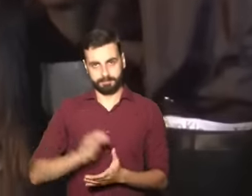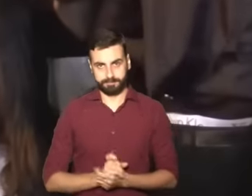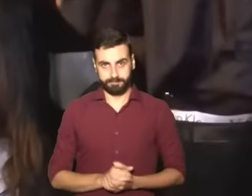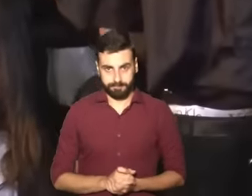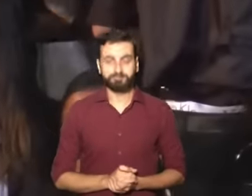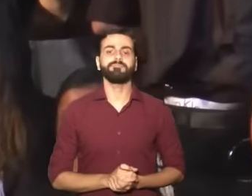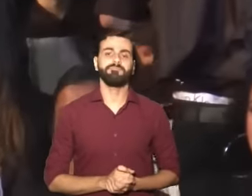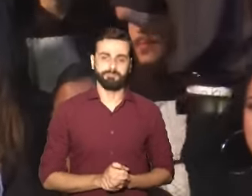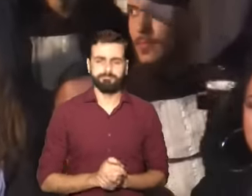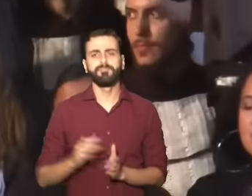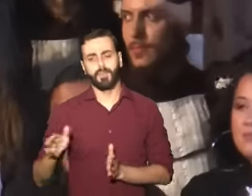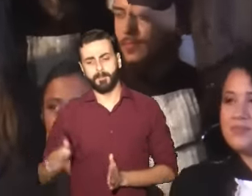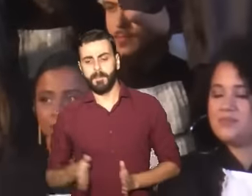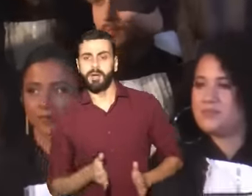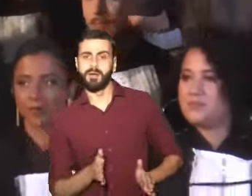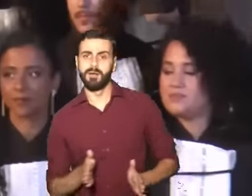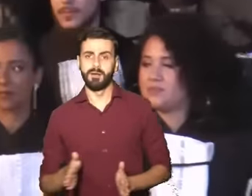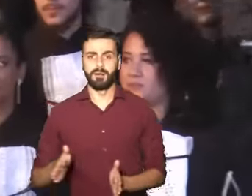Together.